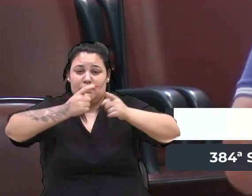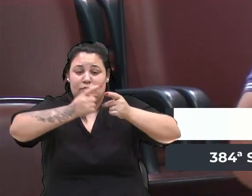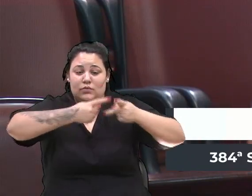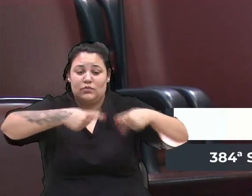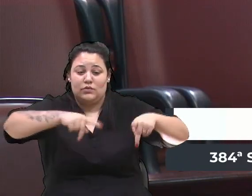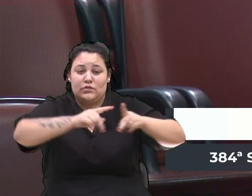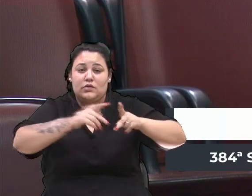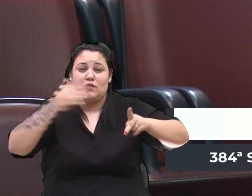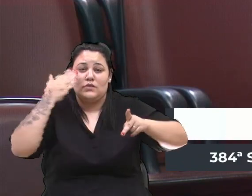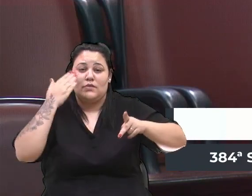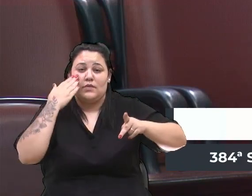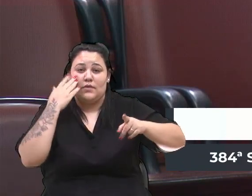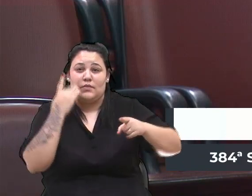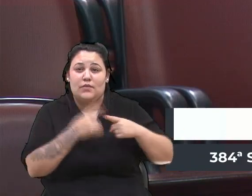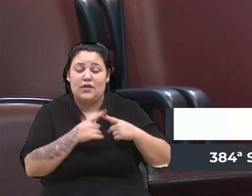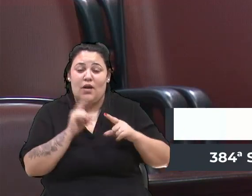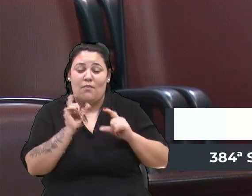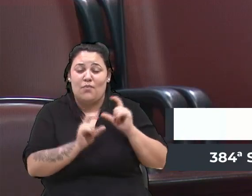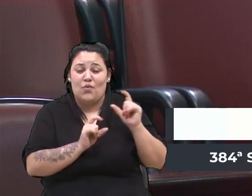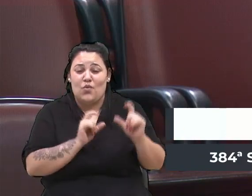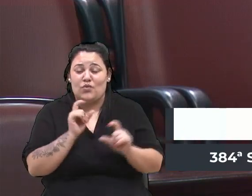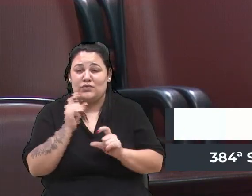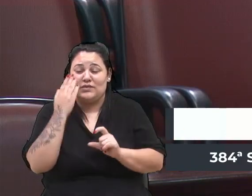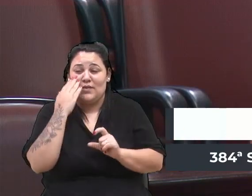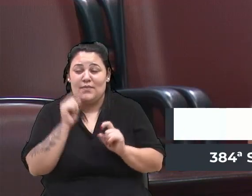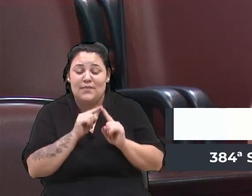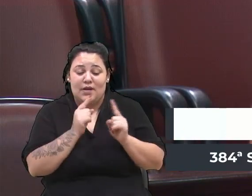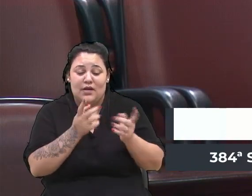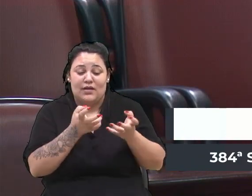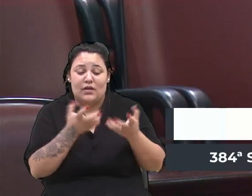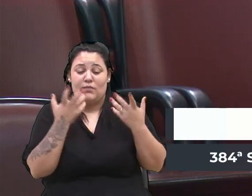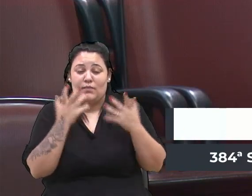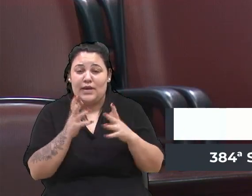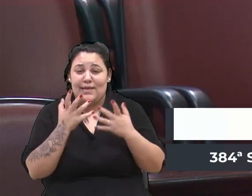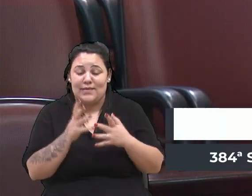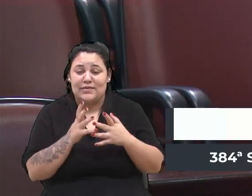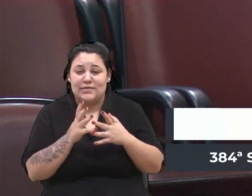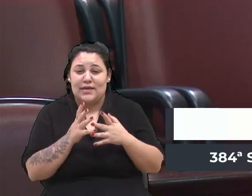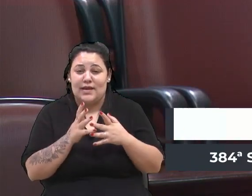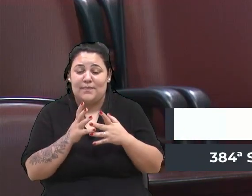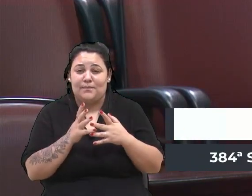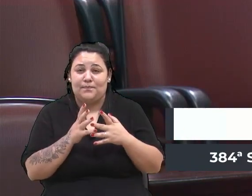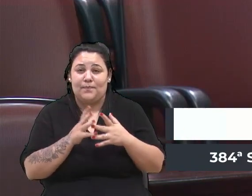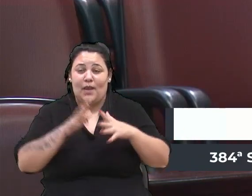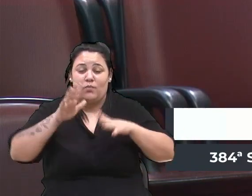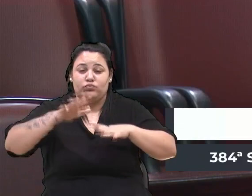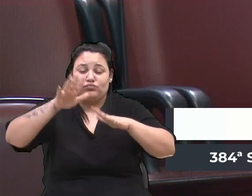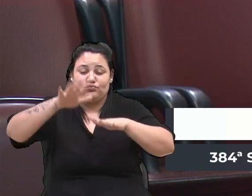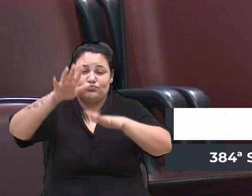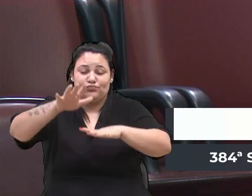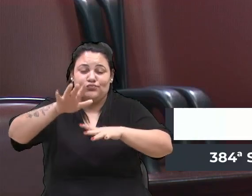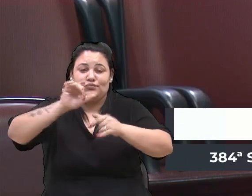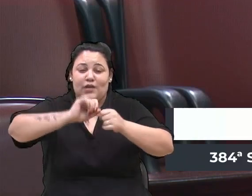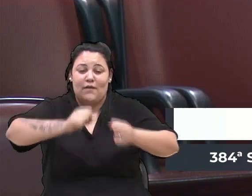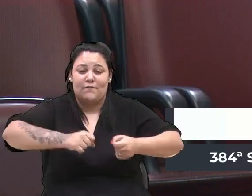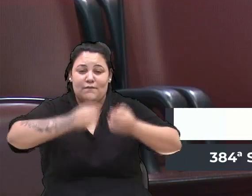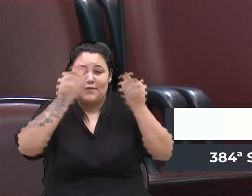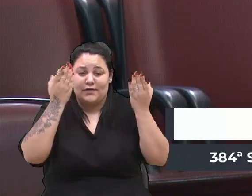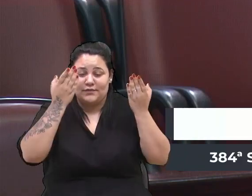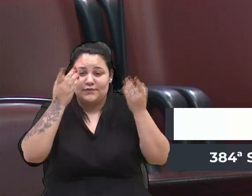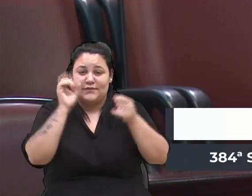só poucos que ficam sabendo. Mas eu quero parabenizar essa mobilização, esse evento que foi feito aqui no domingo, no